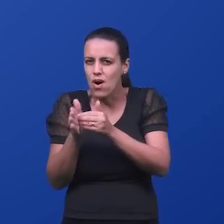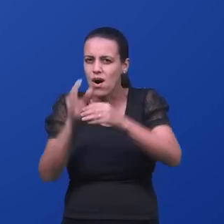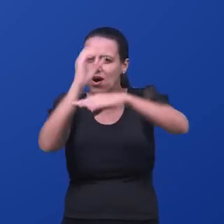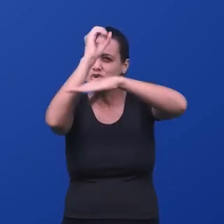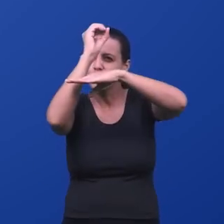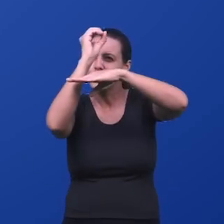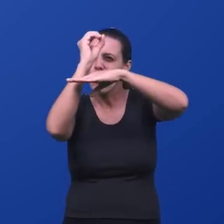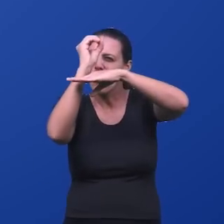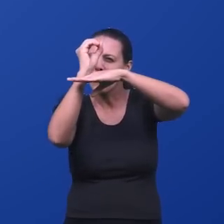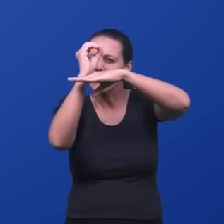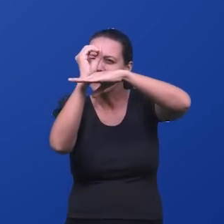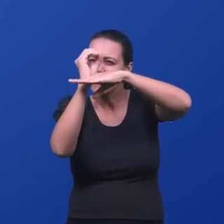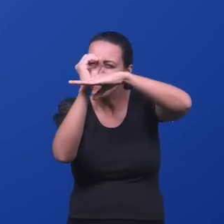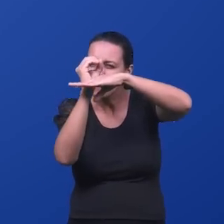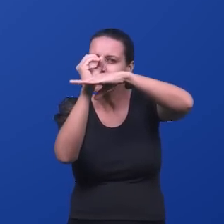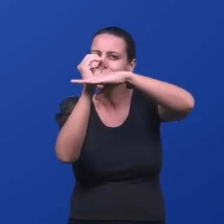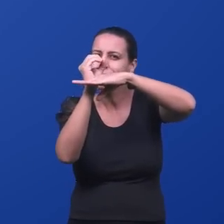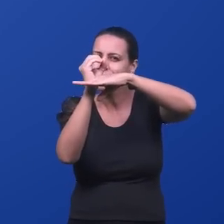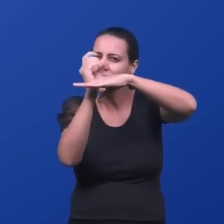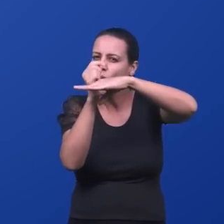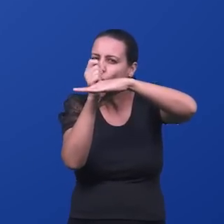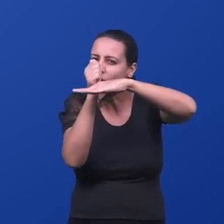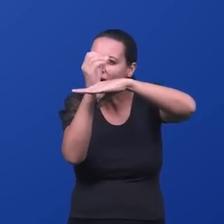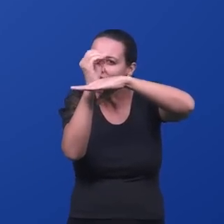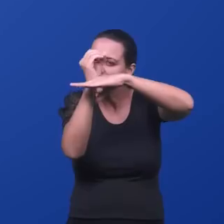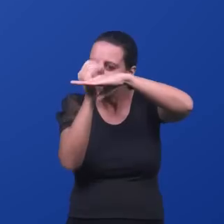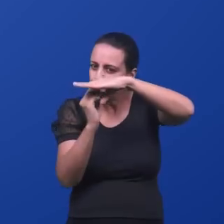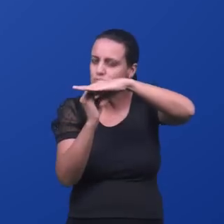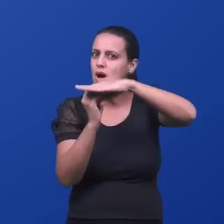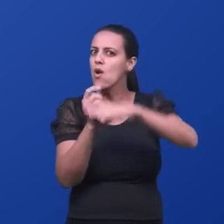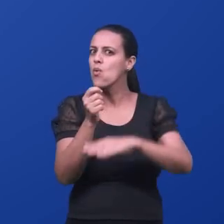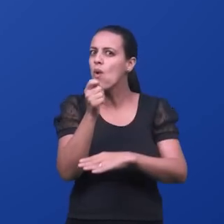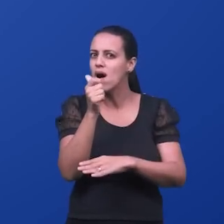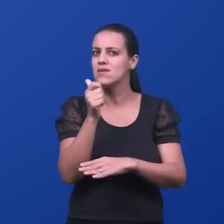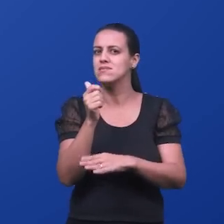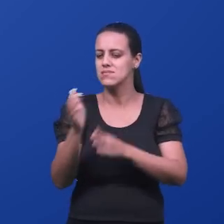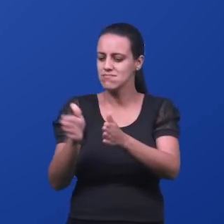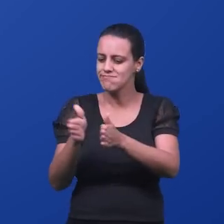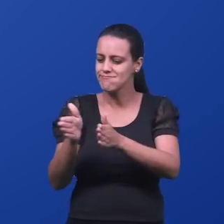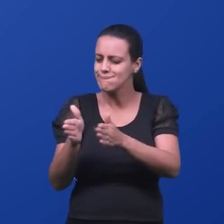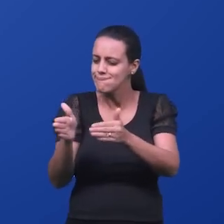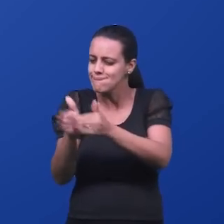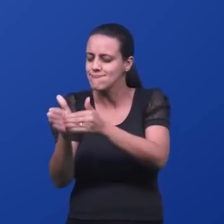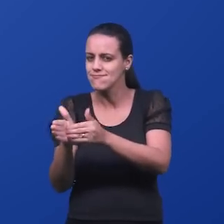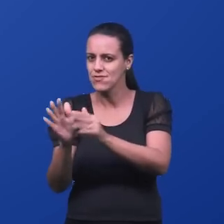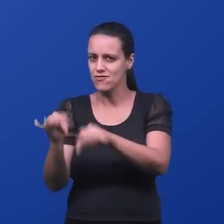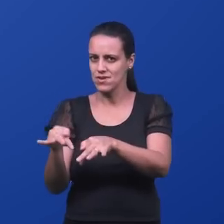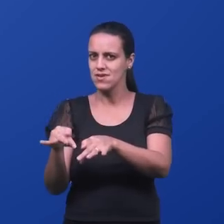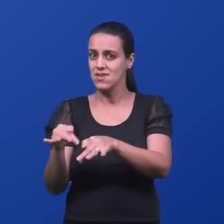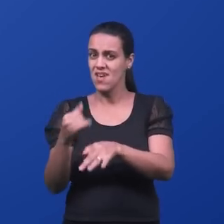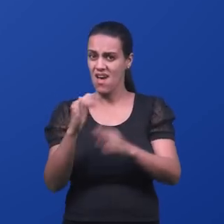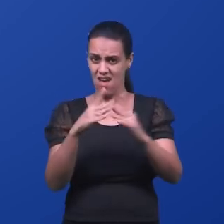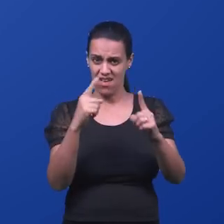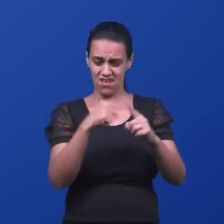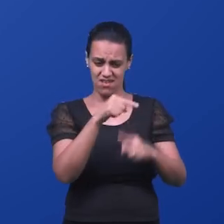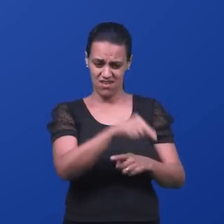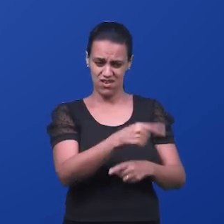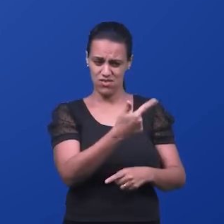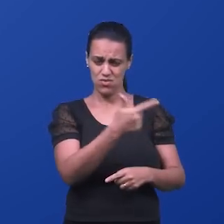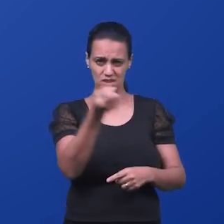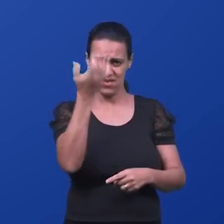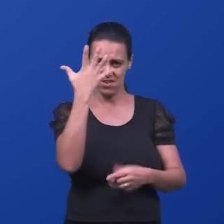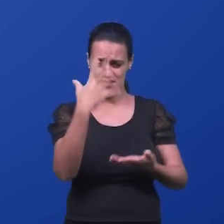da revelação, período das últimas revelações. A igreja sem revelação não vai subir.